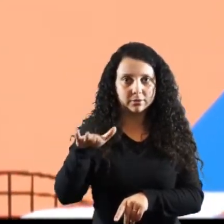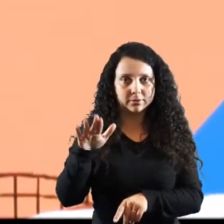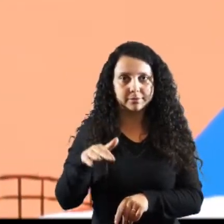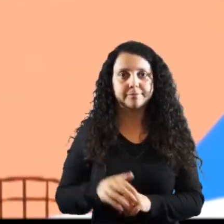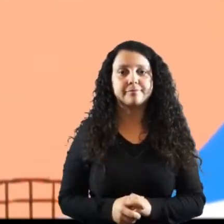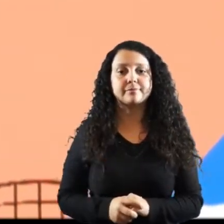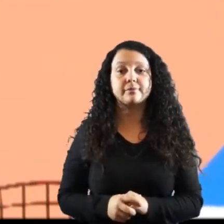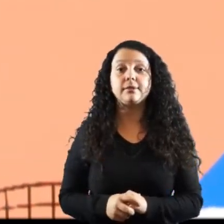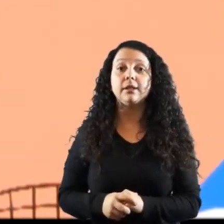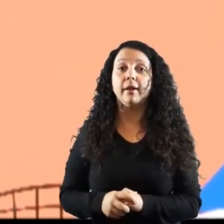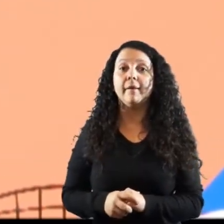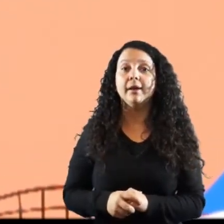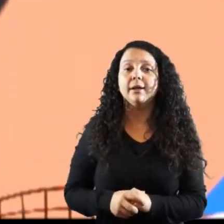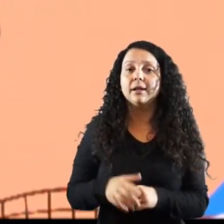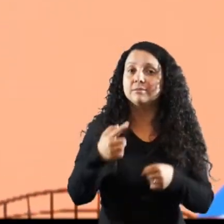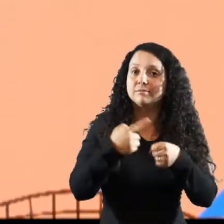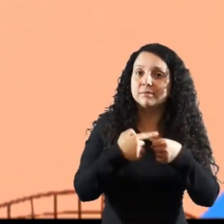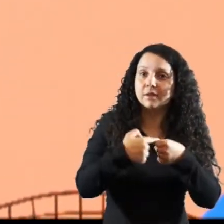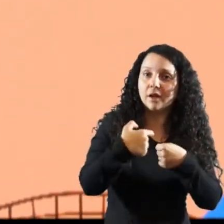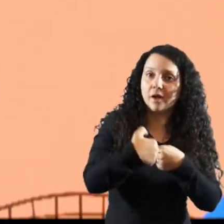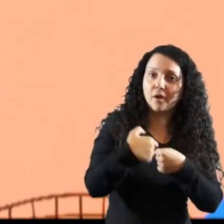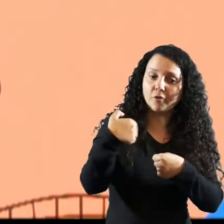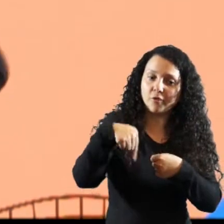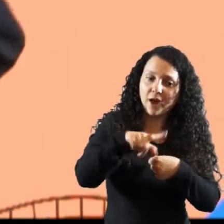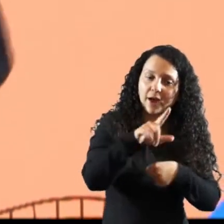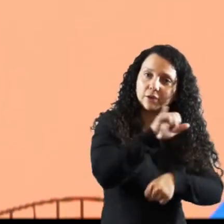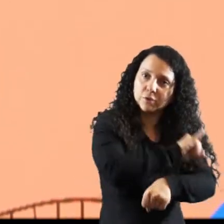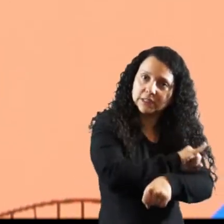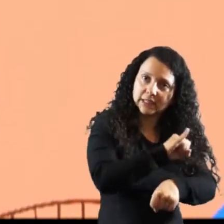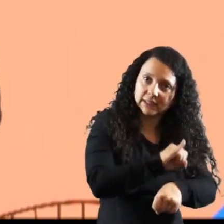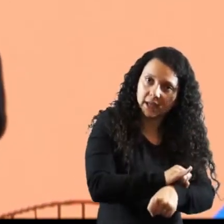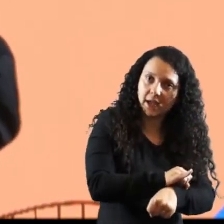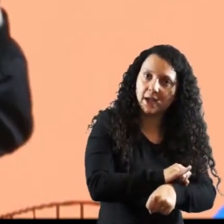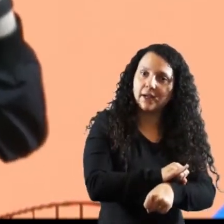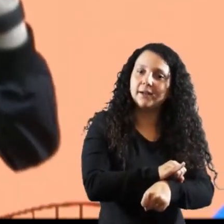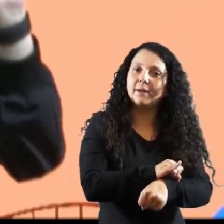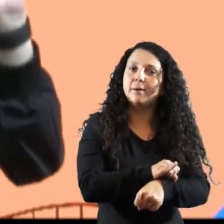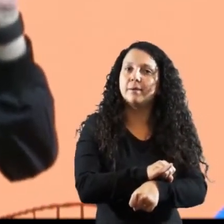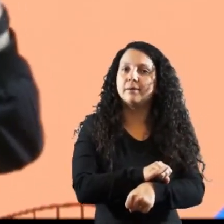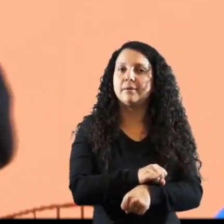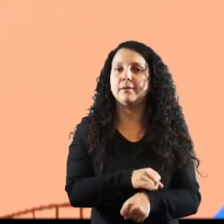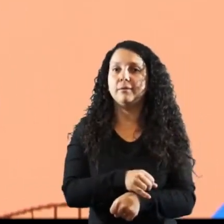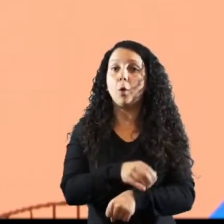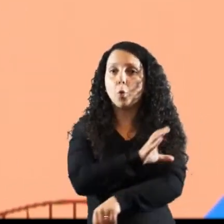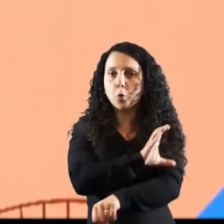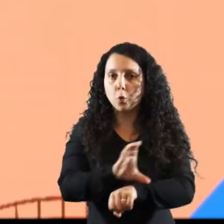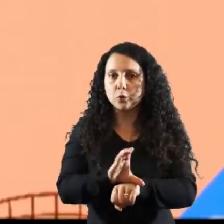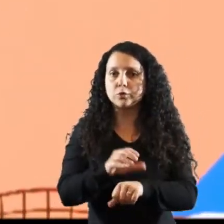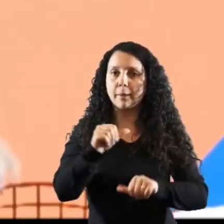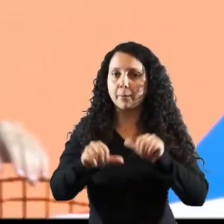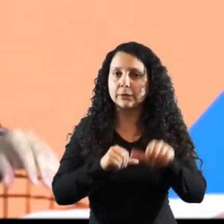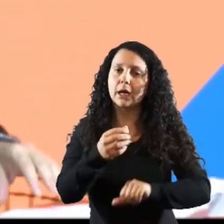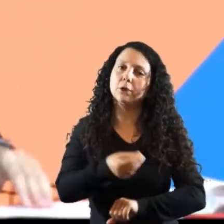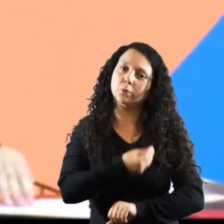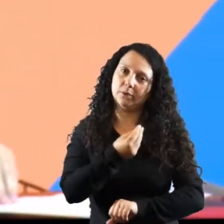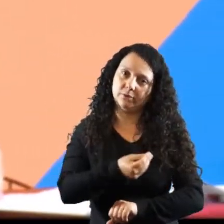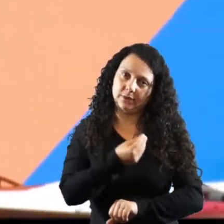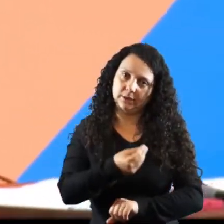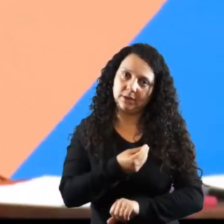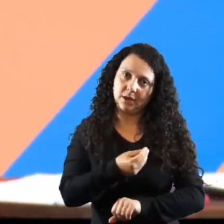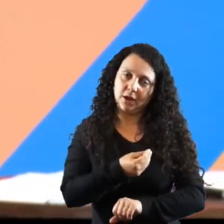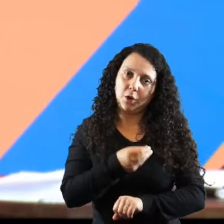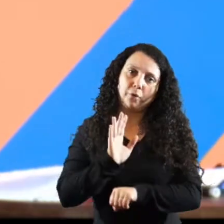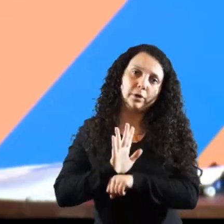dou uma passadinha na semana que vem e vê o que tem de desconto rolando em algum curso ali. Daqui a pouco é o curso que vai mudar a tua vida, né? E que tu vai depois mudar com o teu material